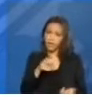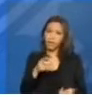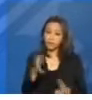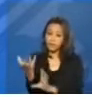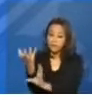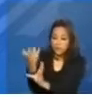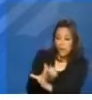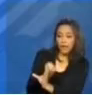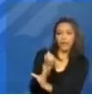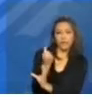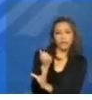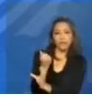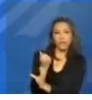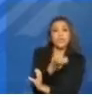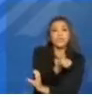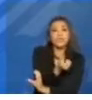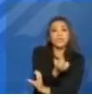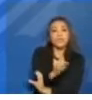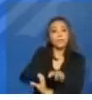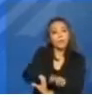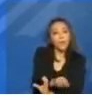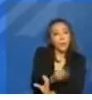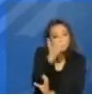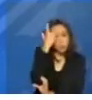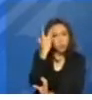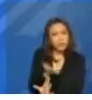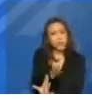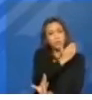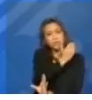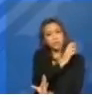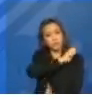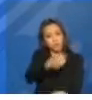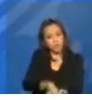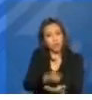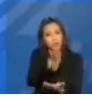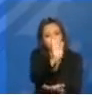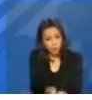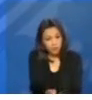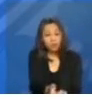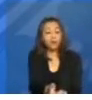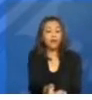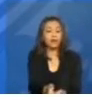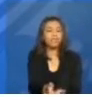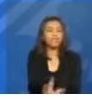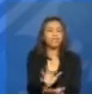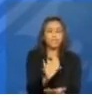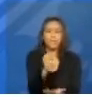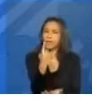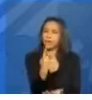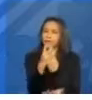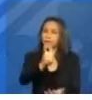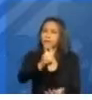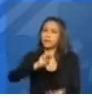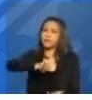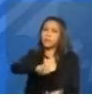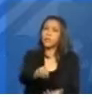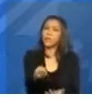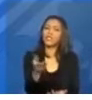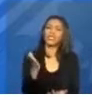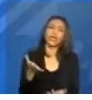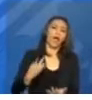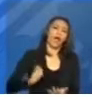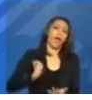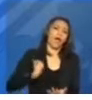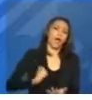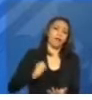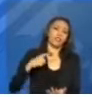dos 60 milhões de brasileiros que nós pagamos, ao redor de 15 milhões eram correntistas da Caixa,